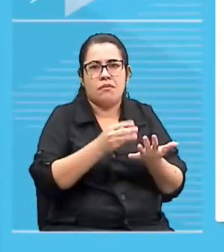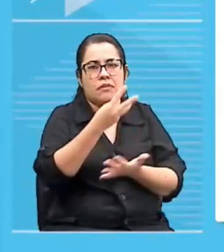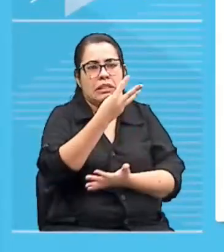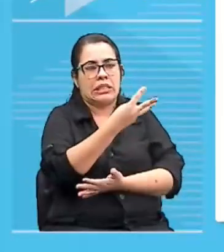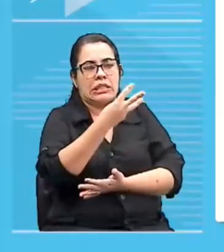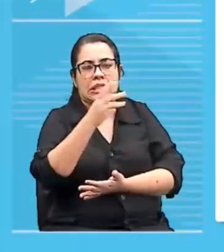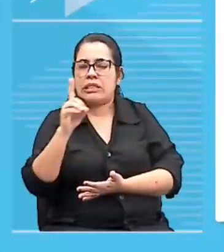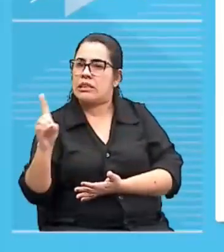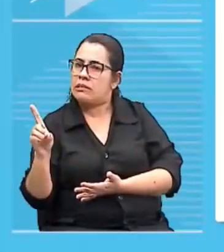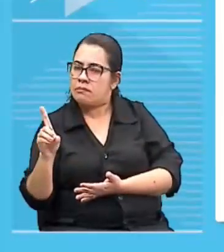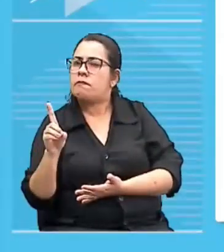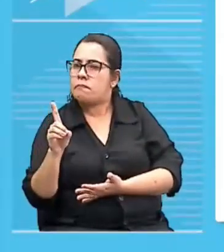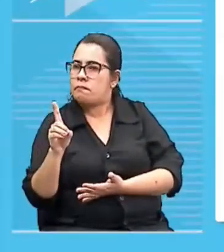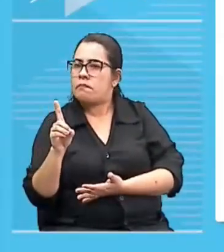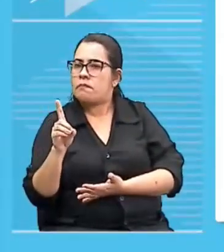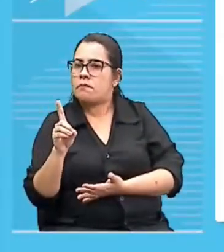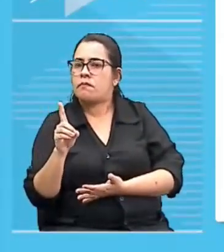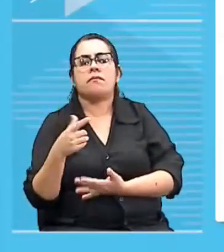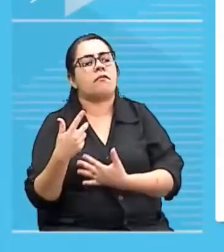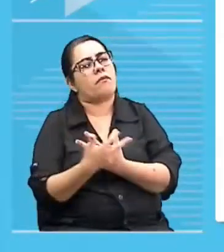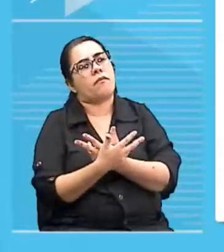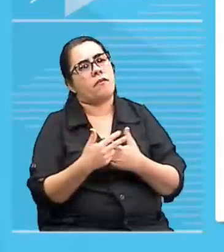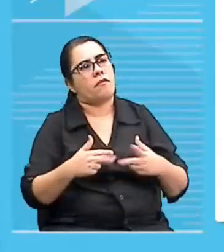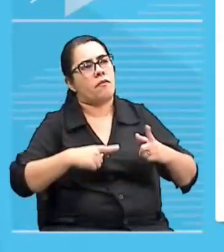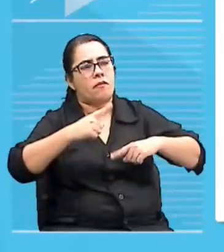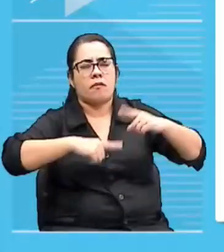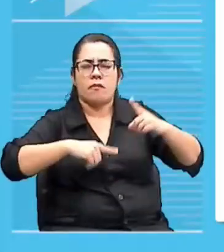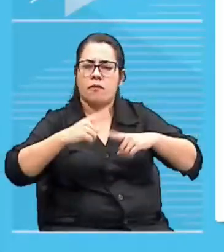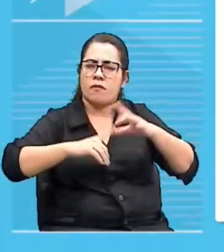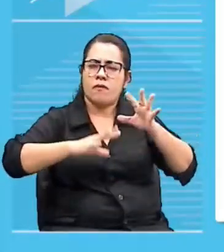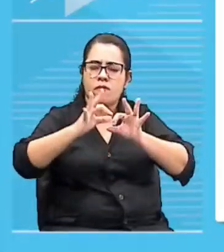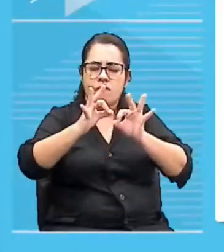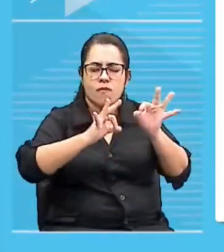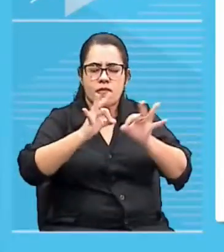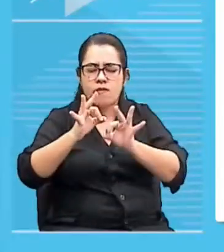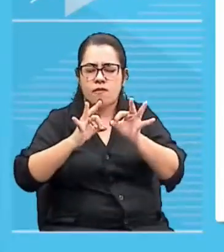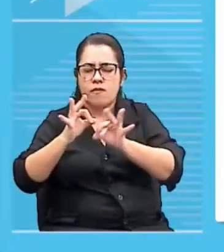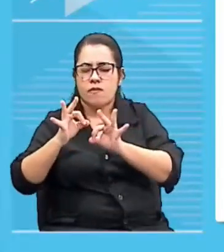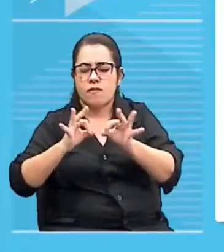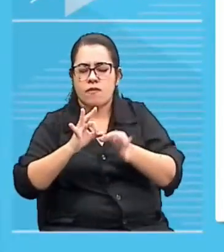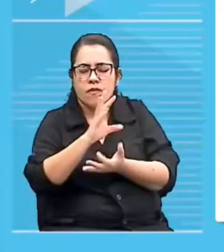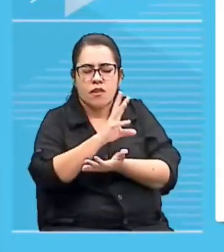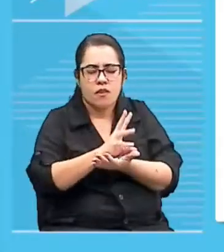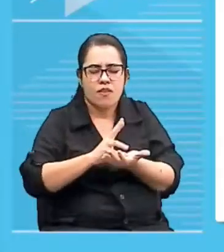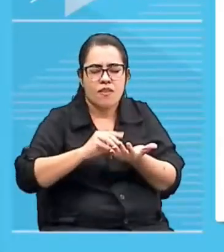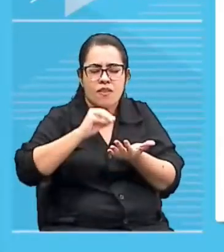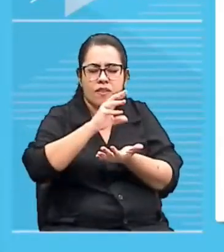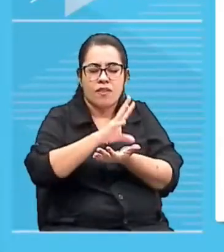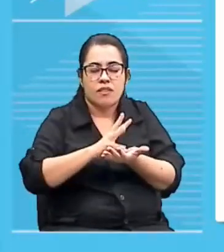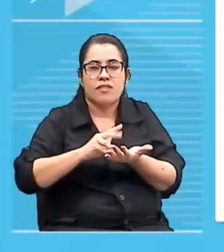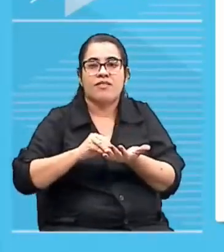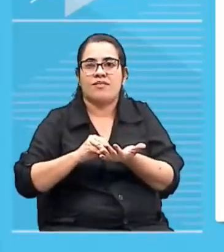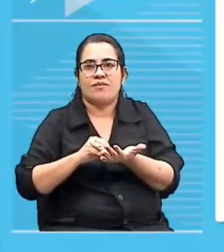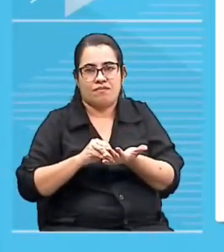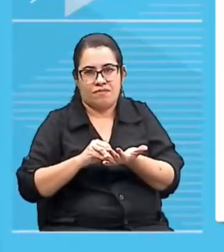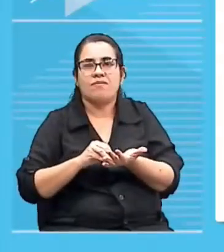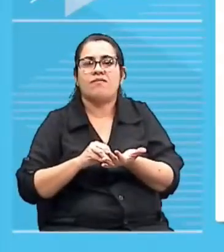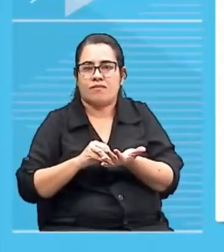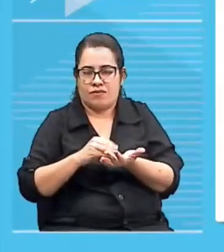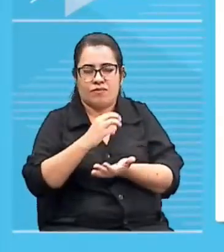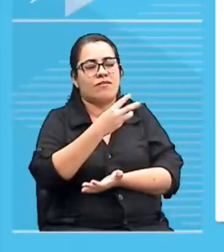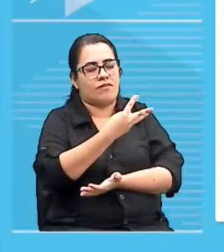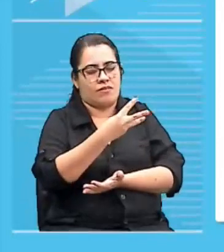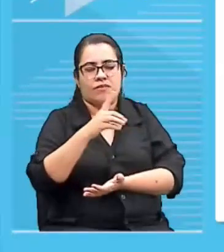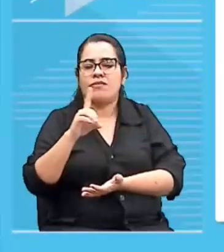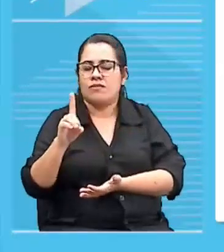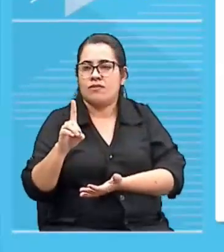3D, que o material que ele utiliza para imprimir, né, essa impressão